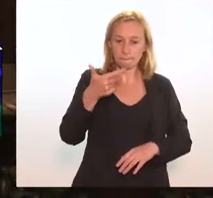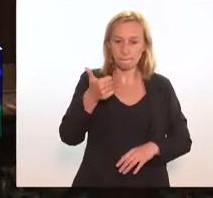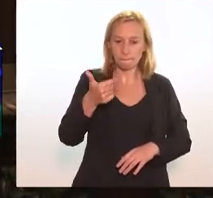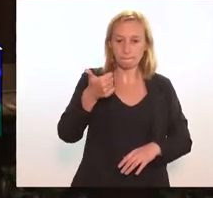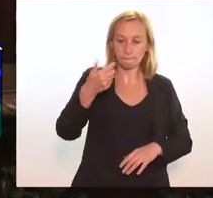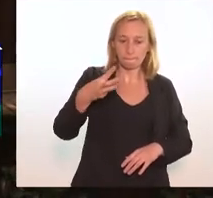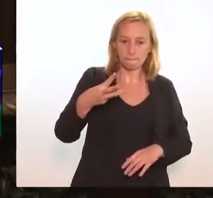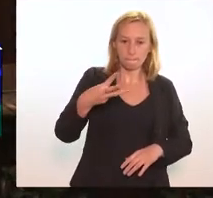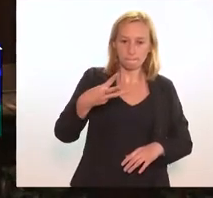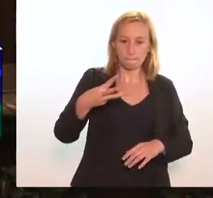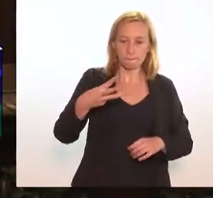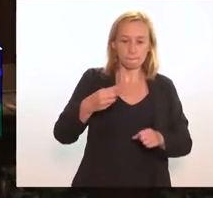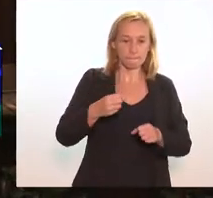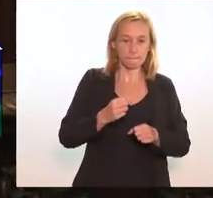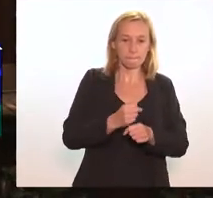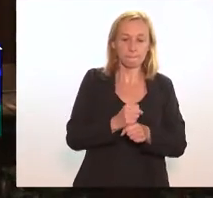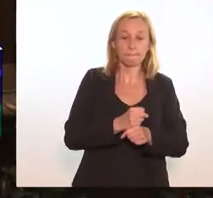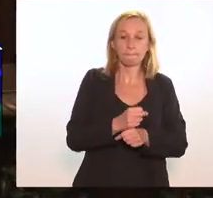são promovidos,